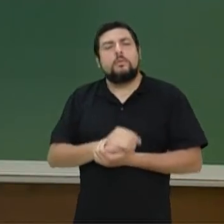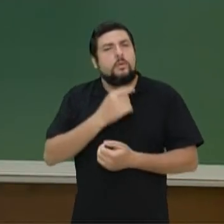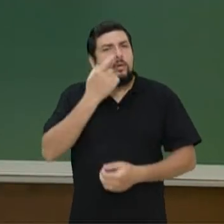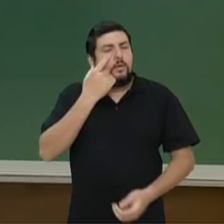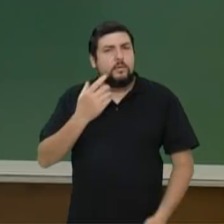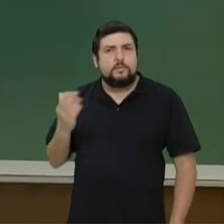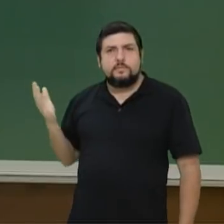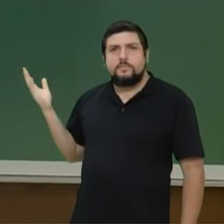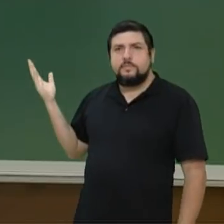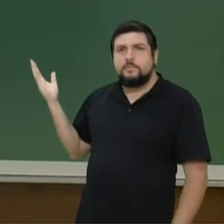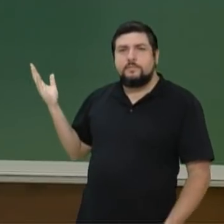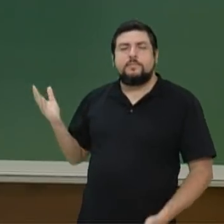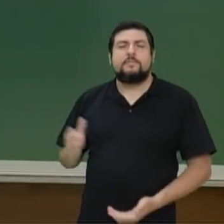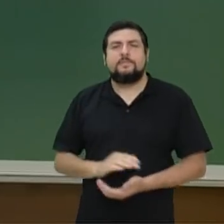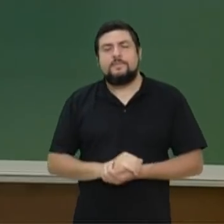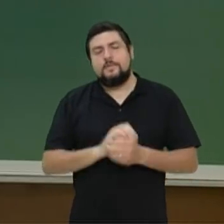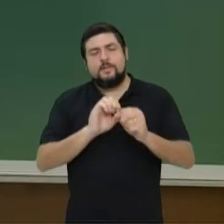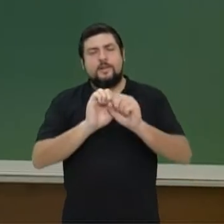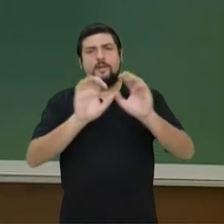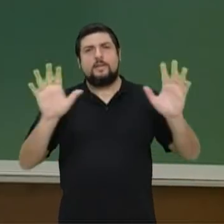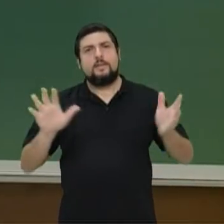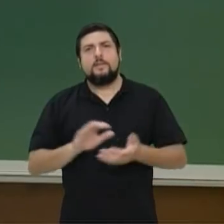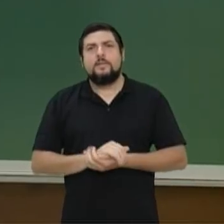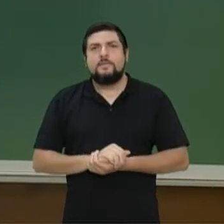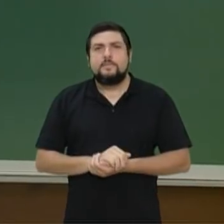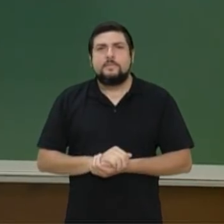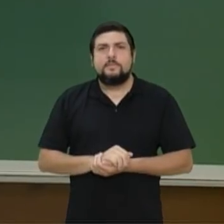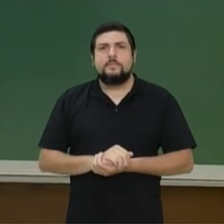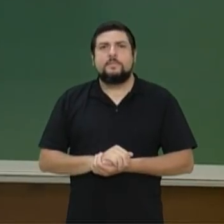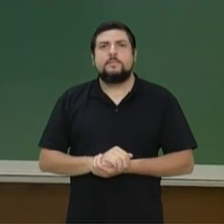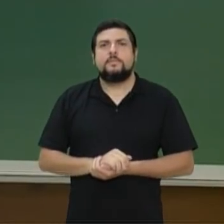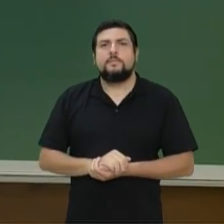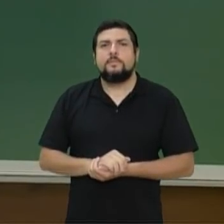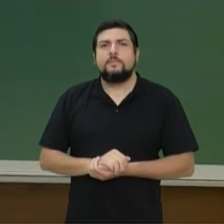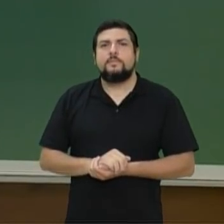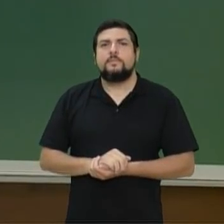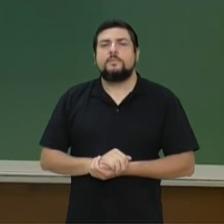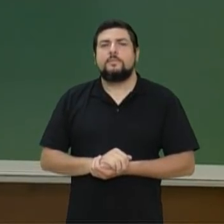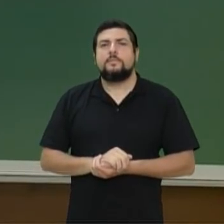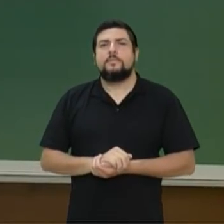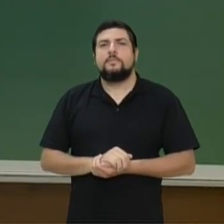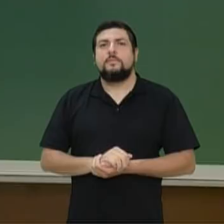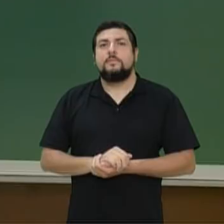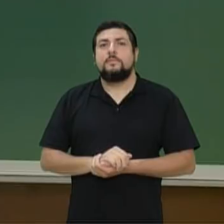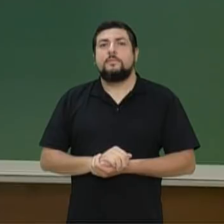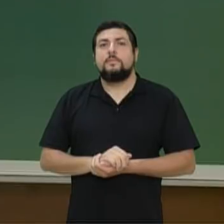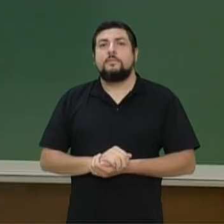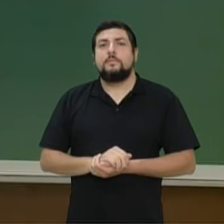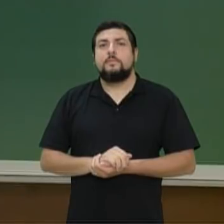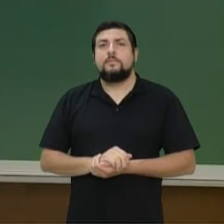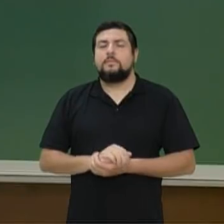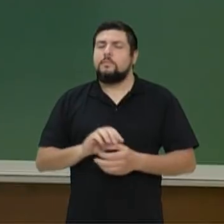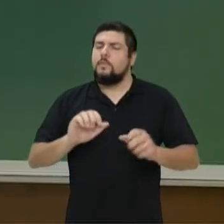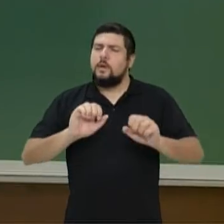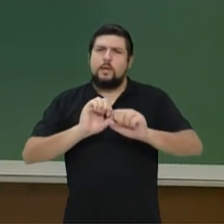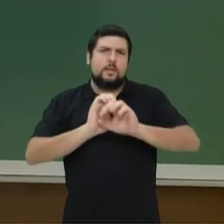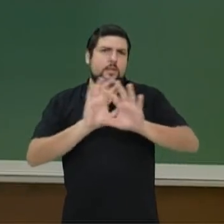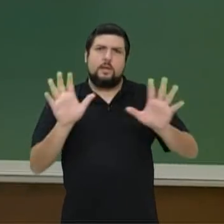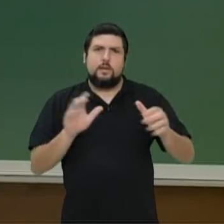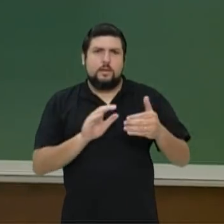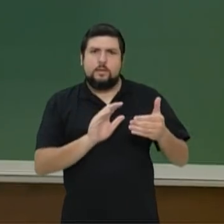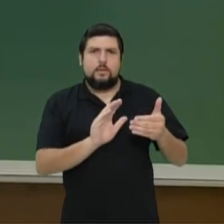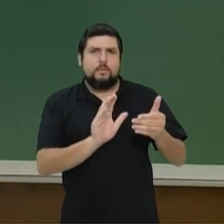aqui, né? Claramente, né? Aqui está, olha lá. Claramente a extinção dos lixões está